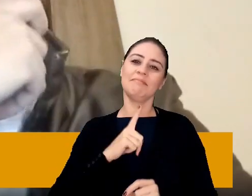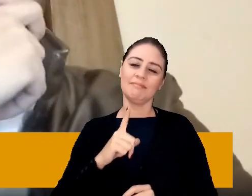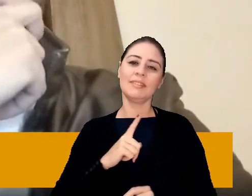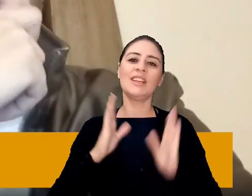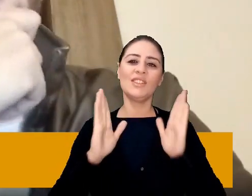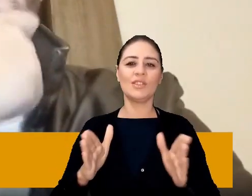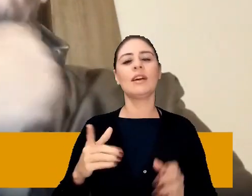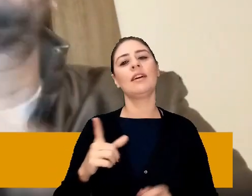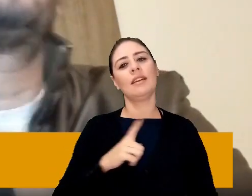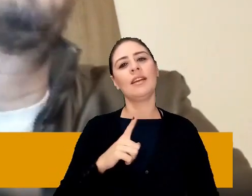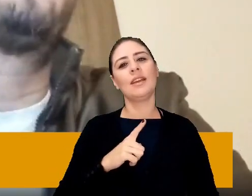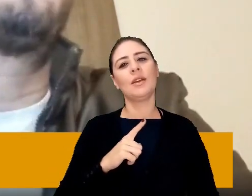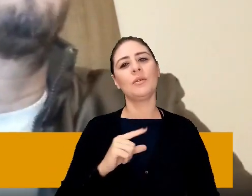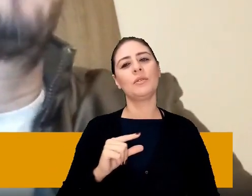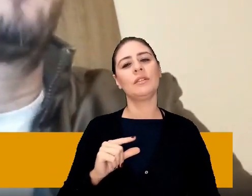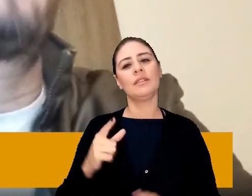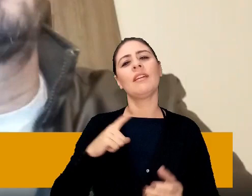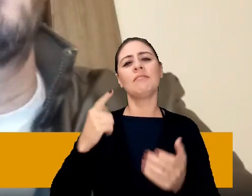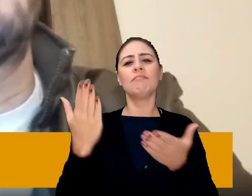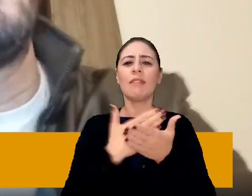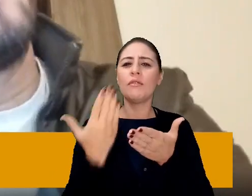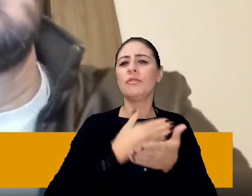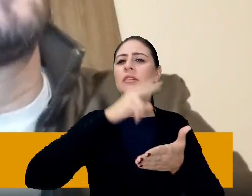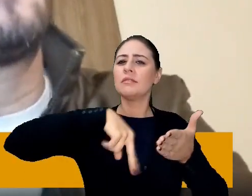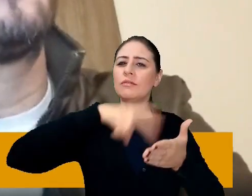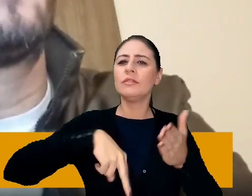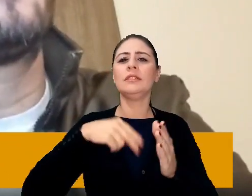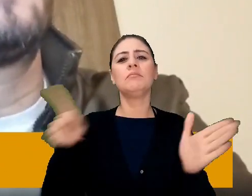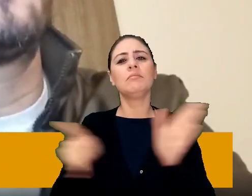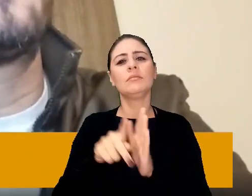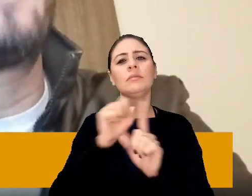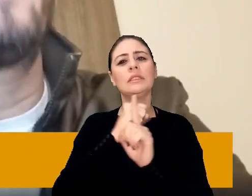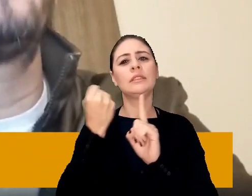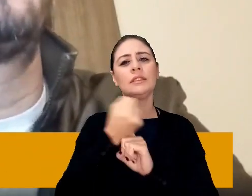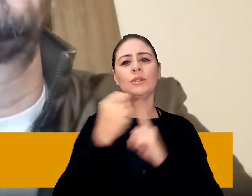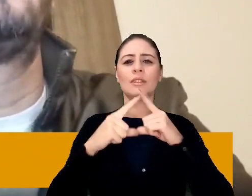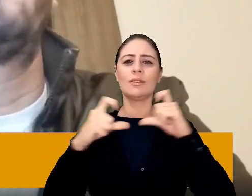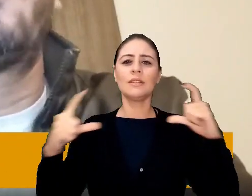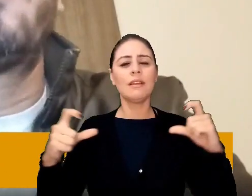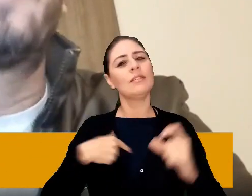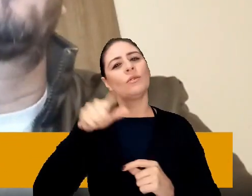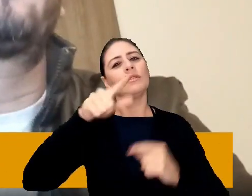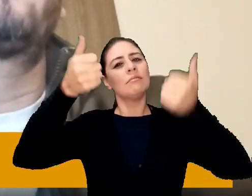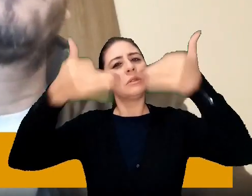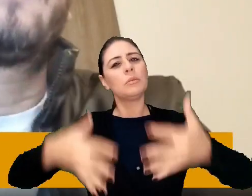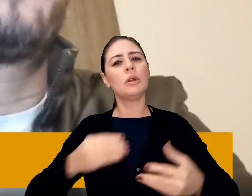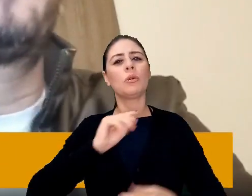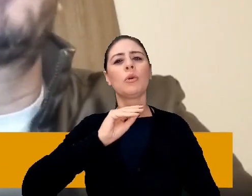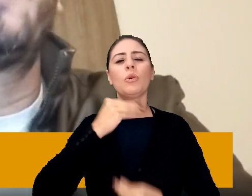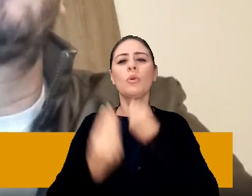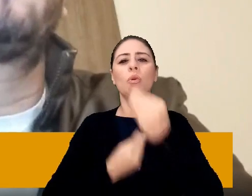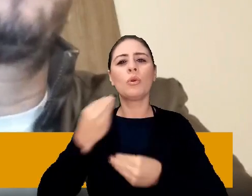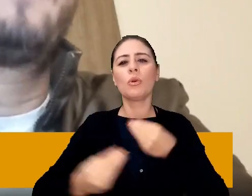mundo. Eu li algumas, até revistas das ciências sociais, algumas questões que você falou